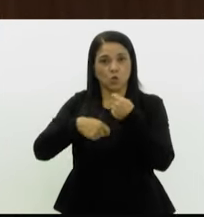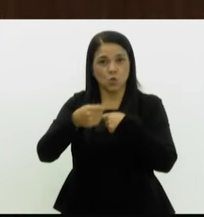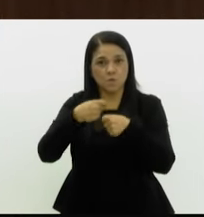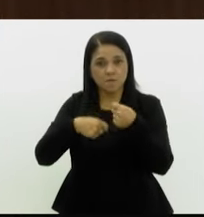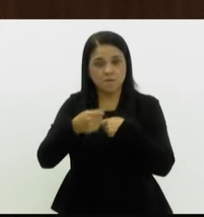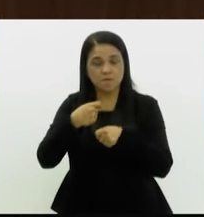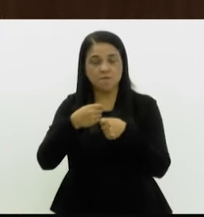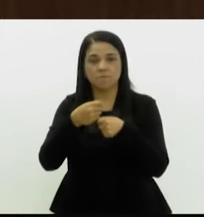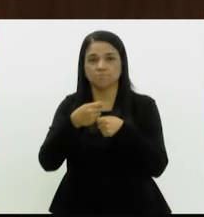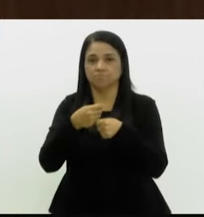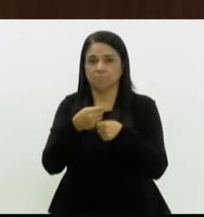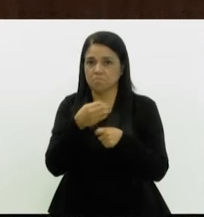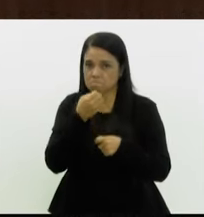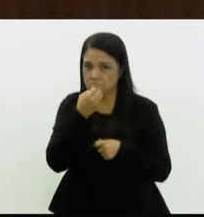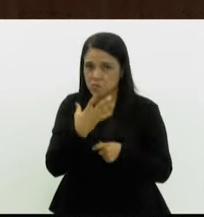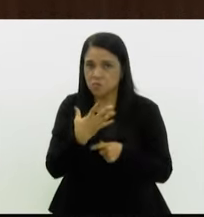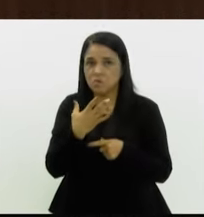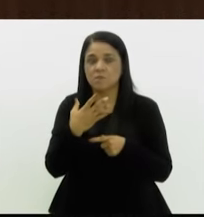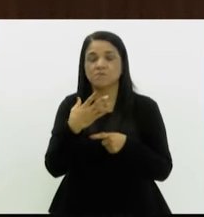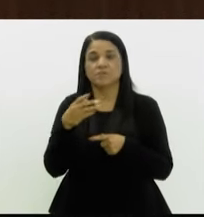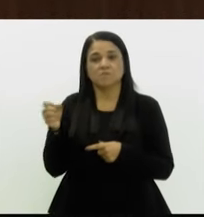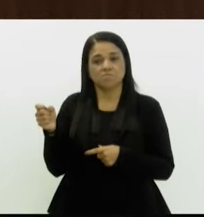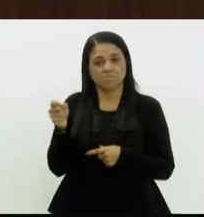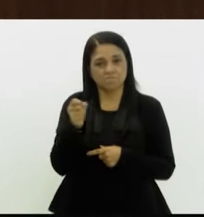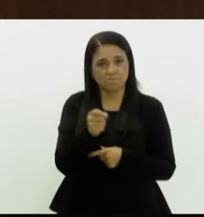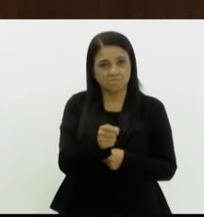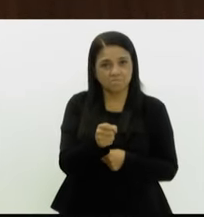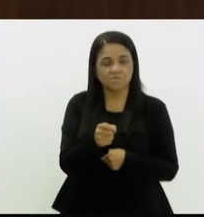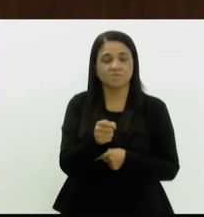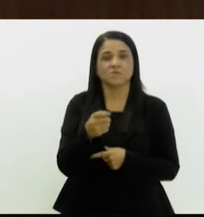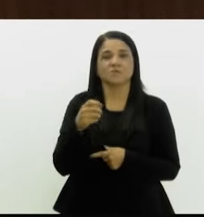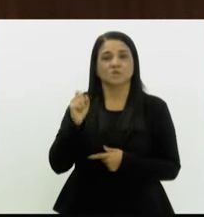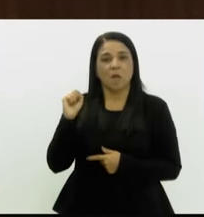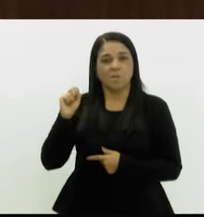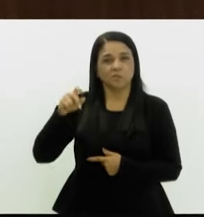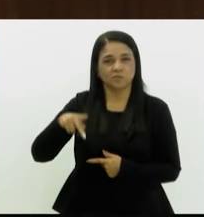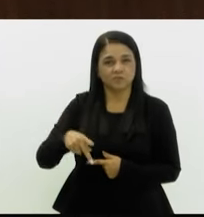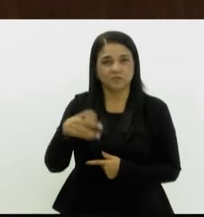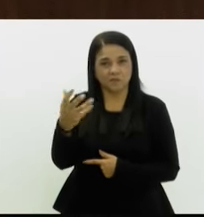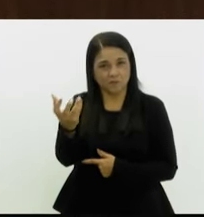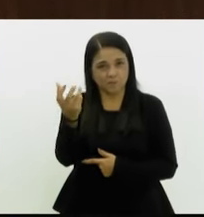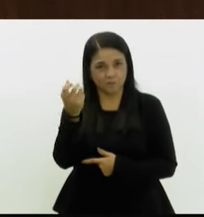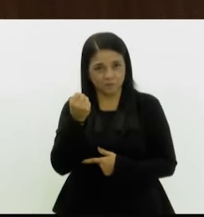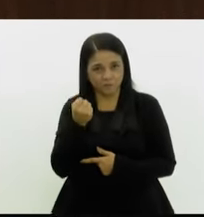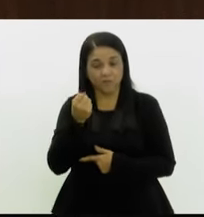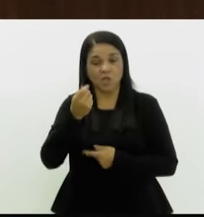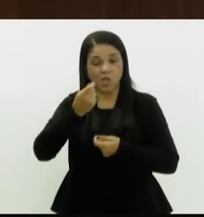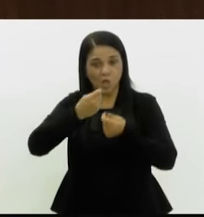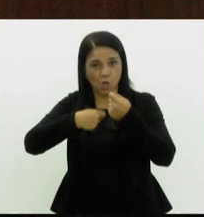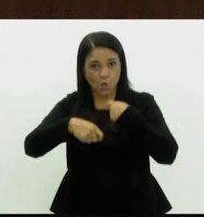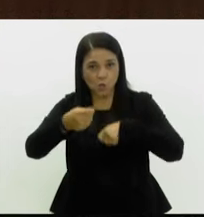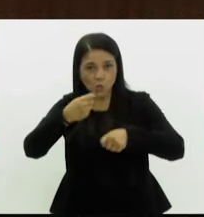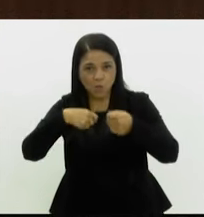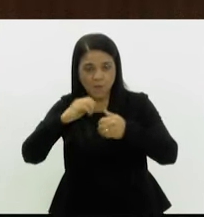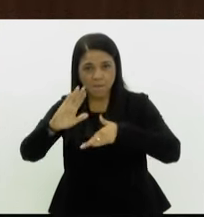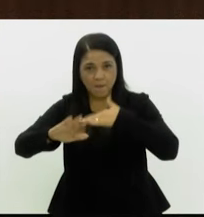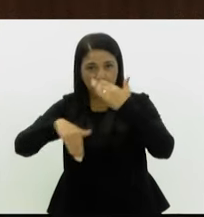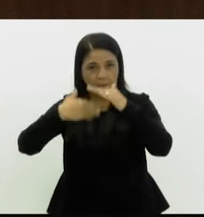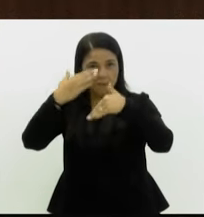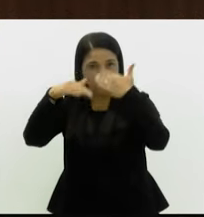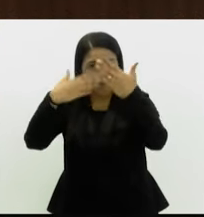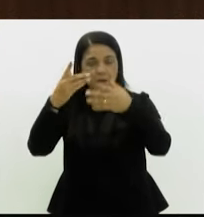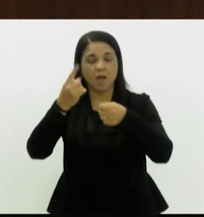a presença dos aposentados e das pensionistas faz com que a economia possa girar, possa